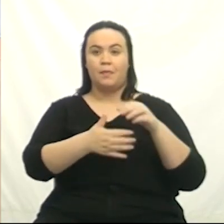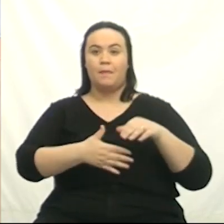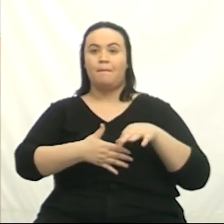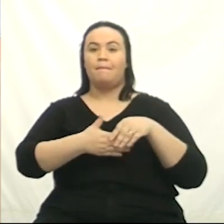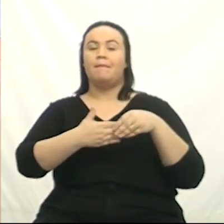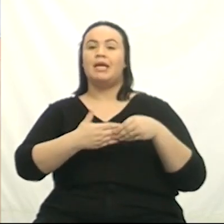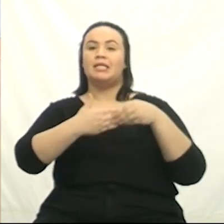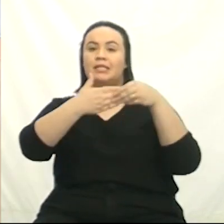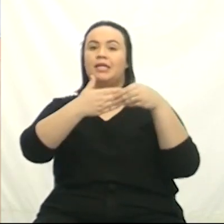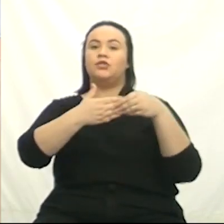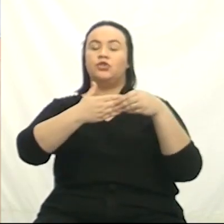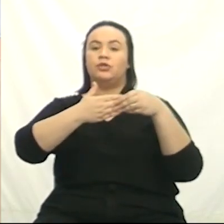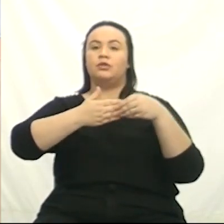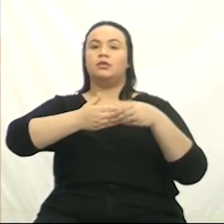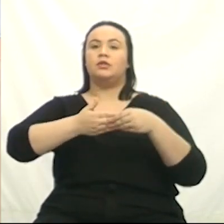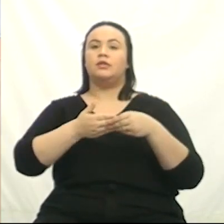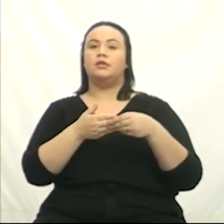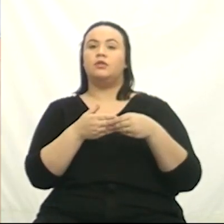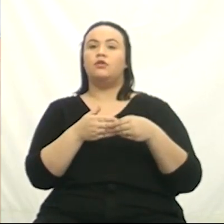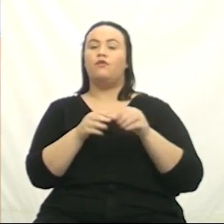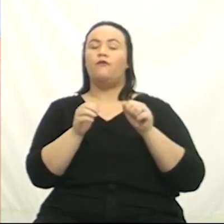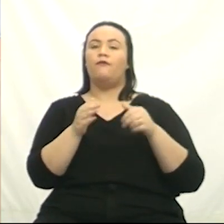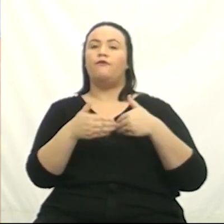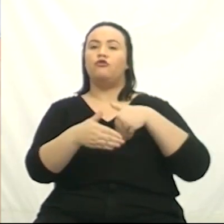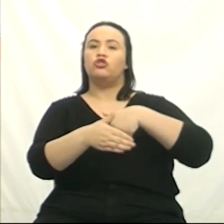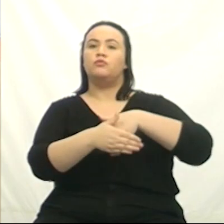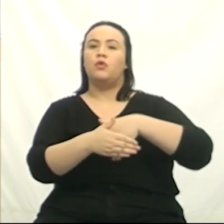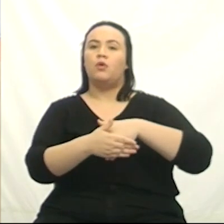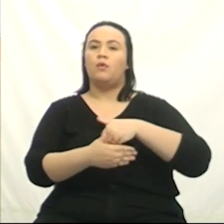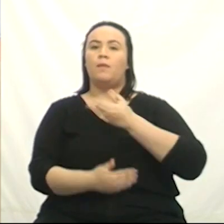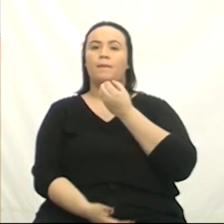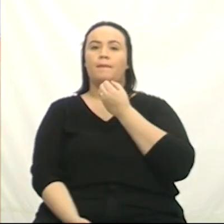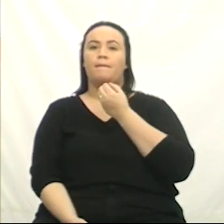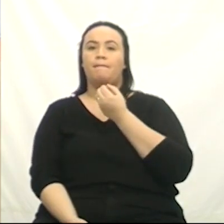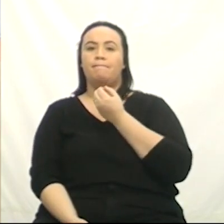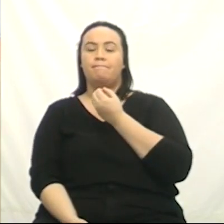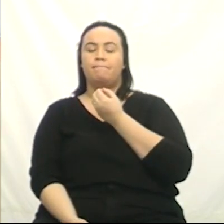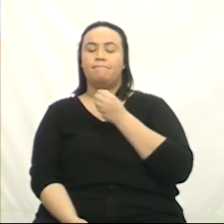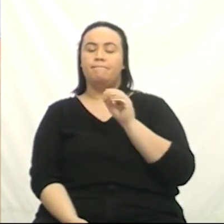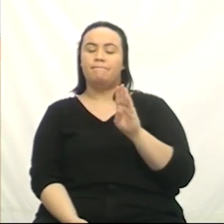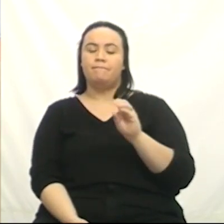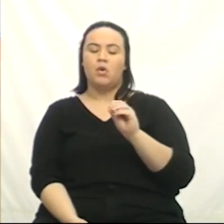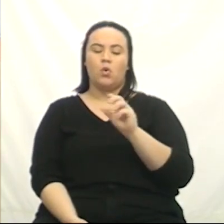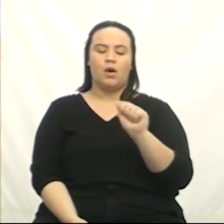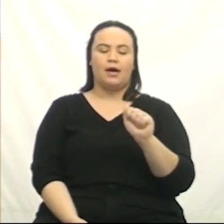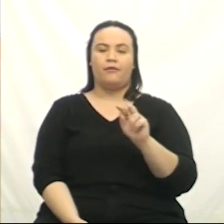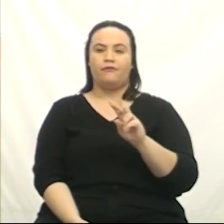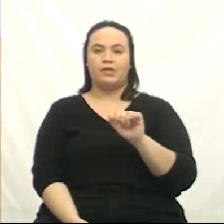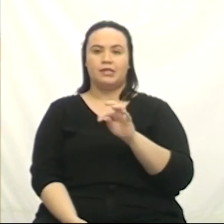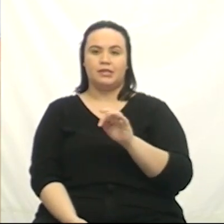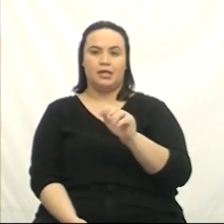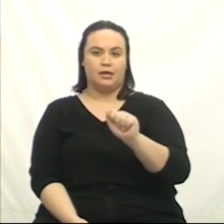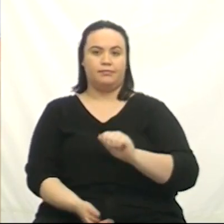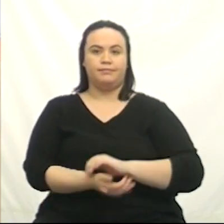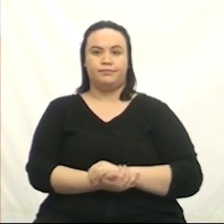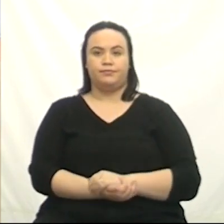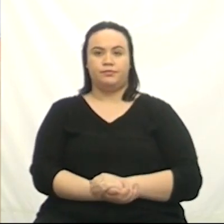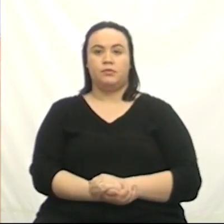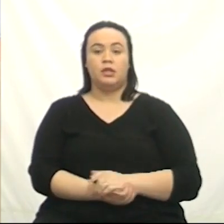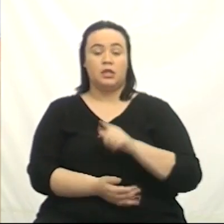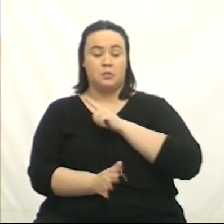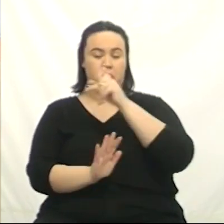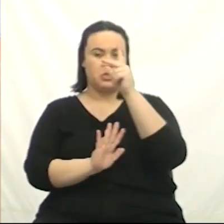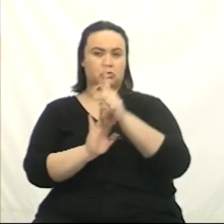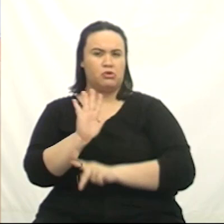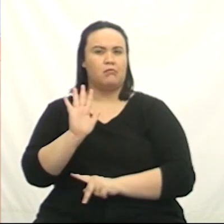Campo do Boa Vista, onde vem fazendo um belo trabalho lá, nos projetos